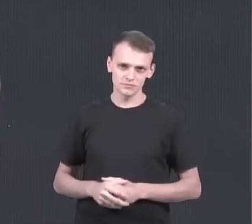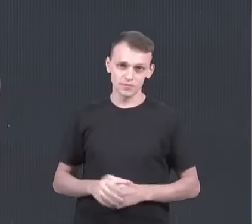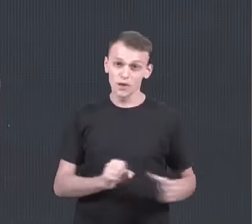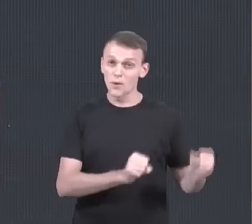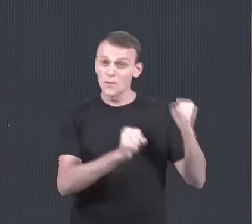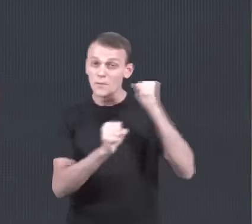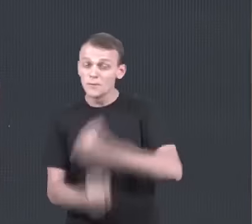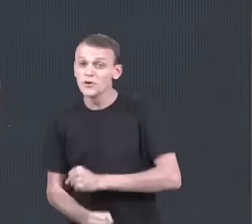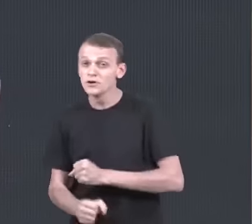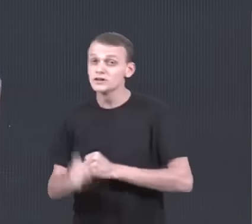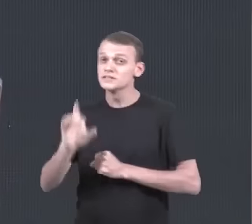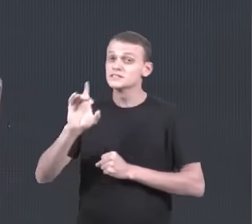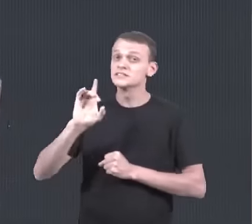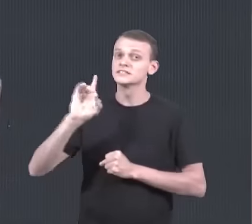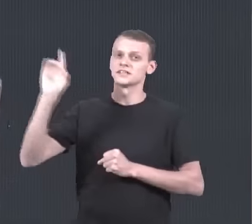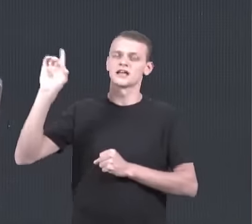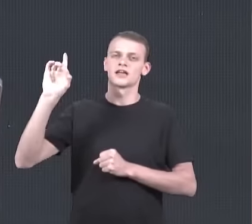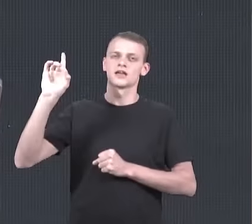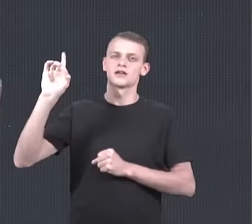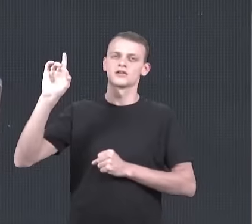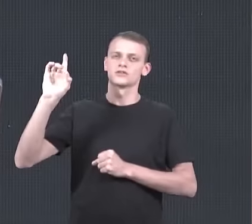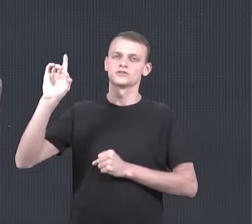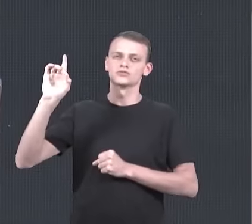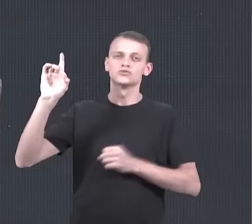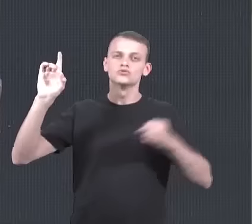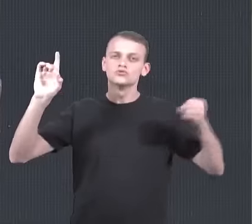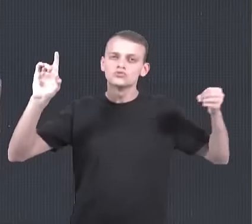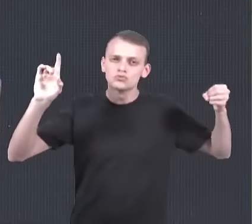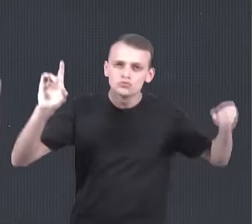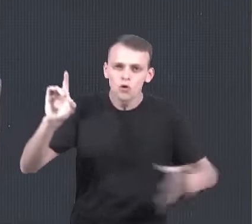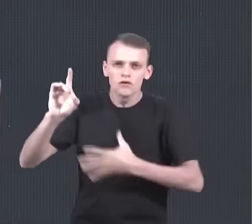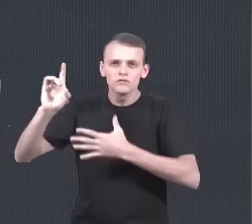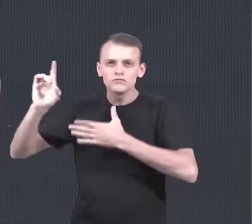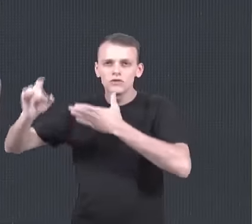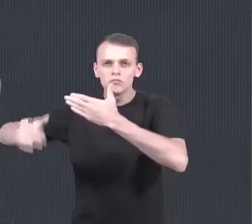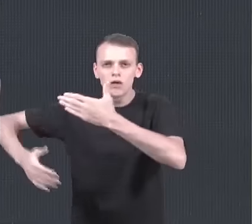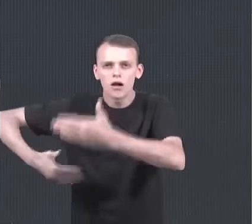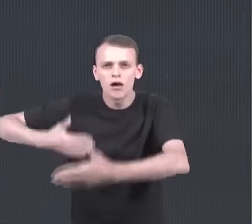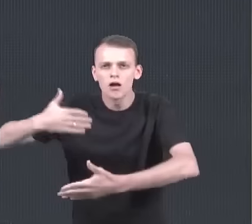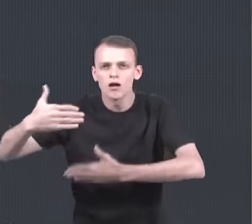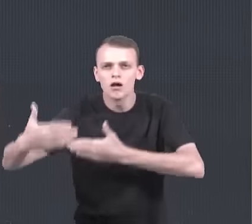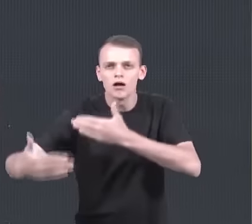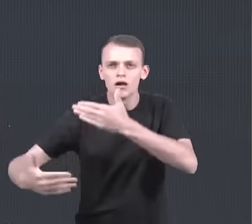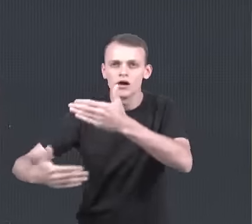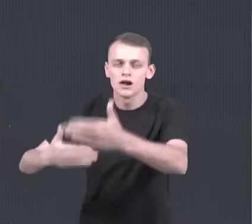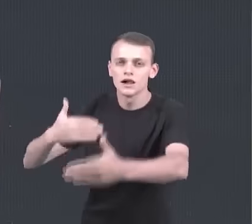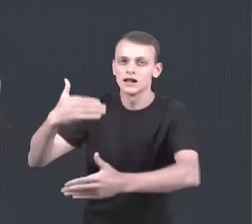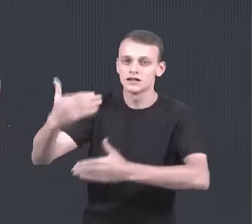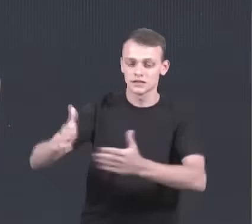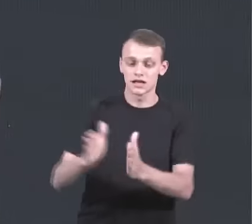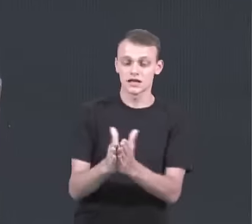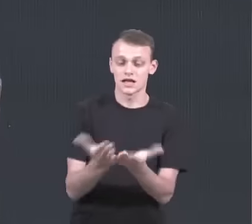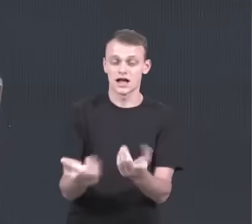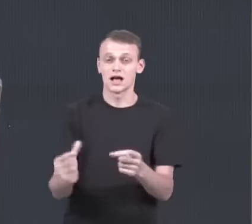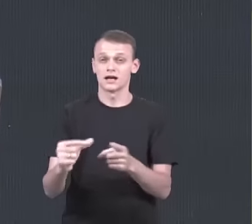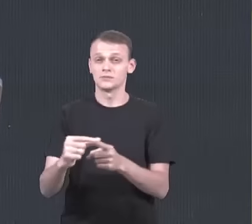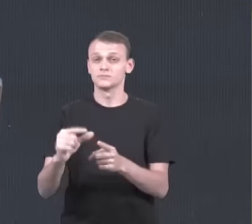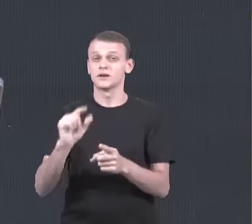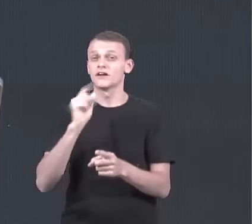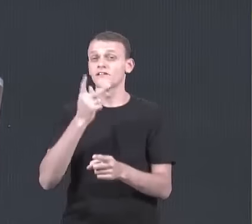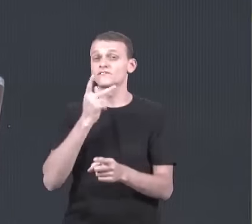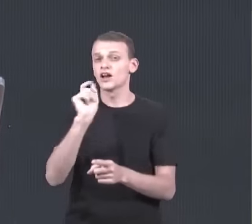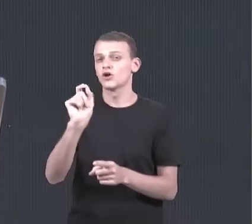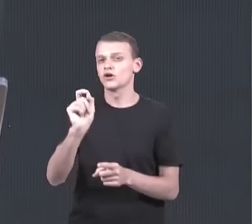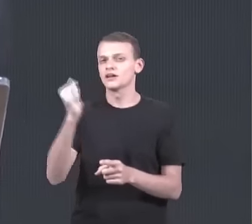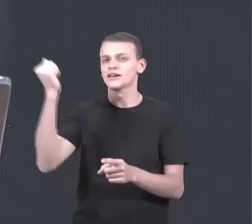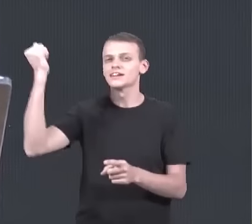poder divino fluindo, um flow, um fluxo de algo. A Bíblia diz, ele dá maior graça, diga